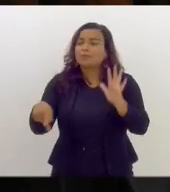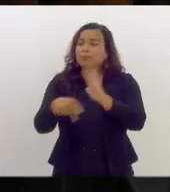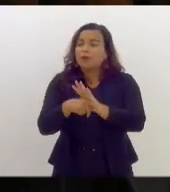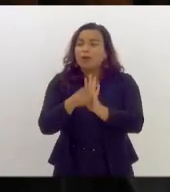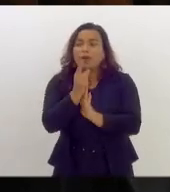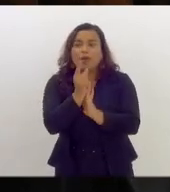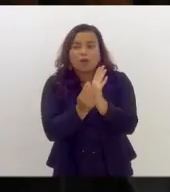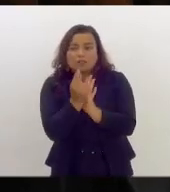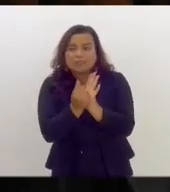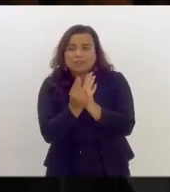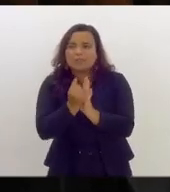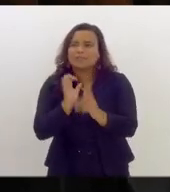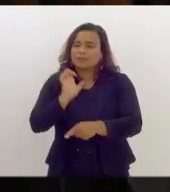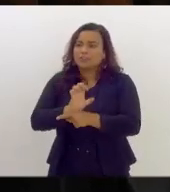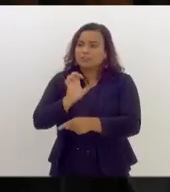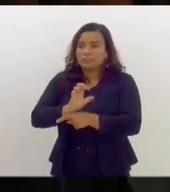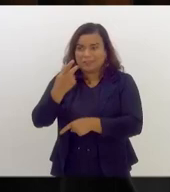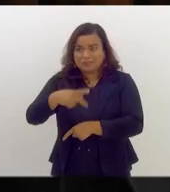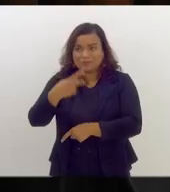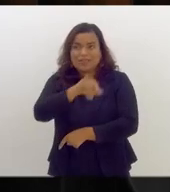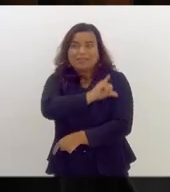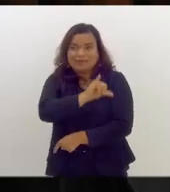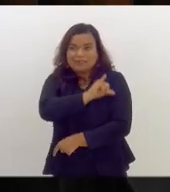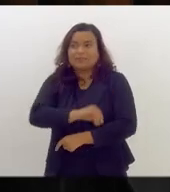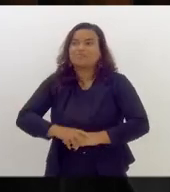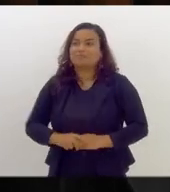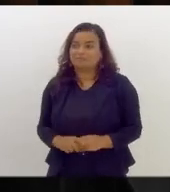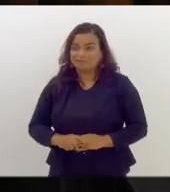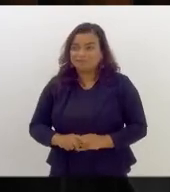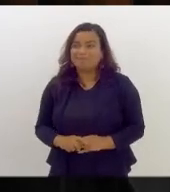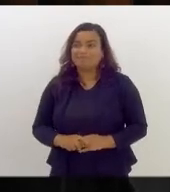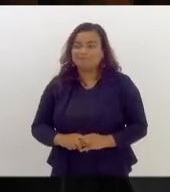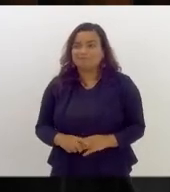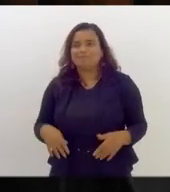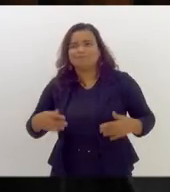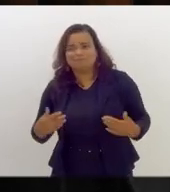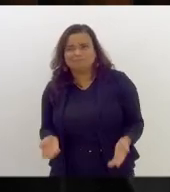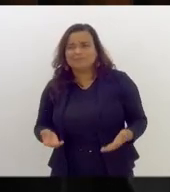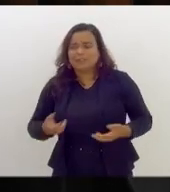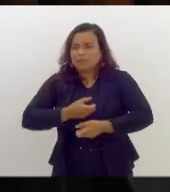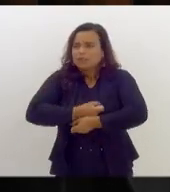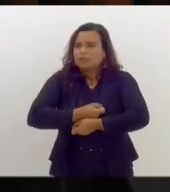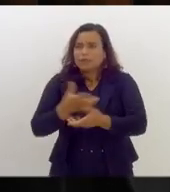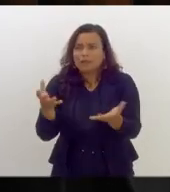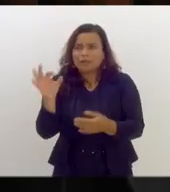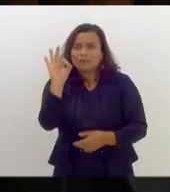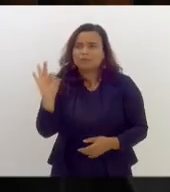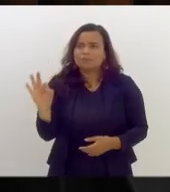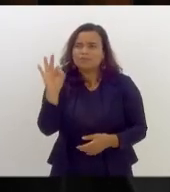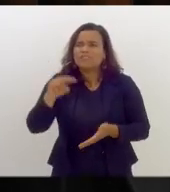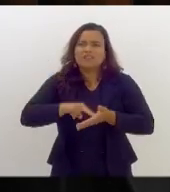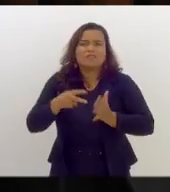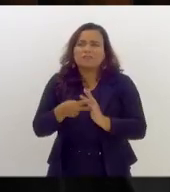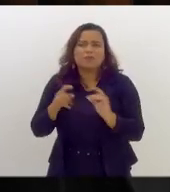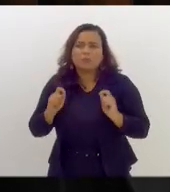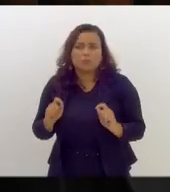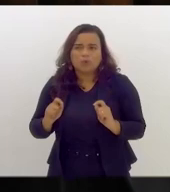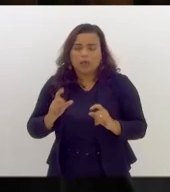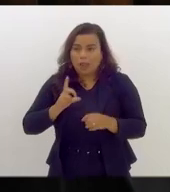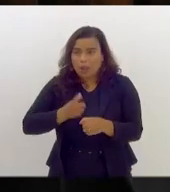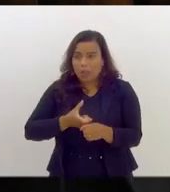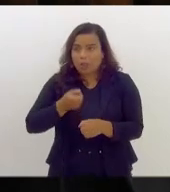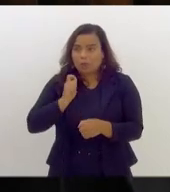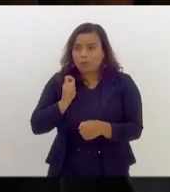orçamento do Estado do Rio de Janeiro o que que é distribuir dividendos é pegar o